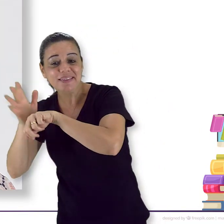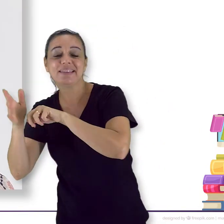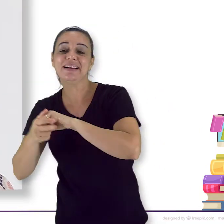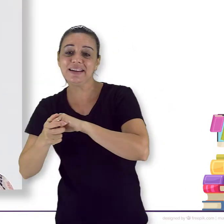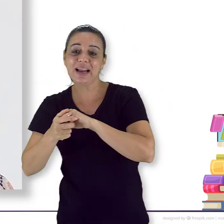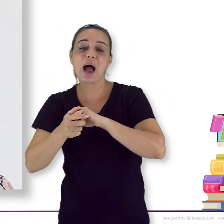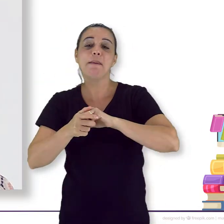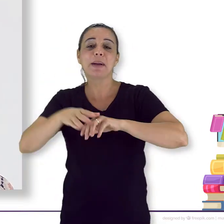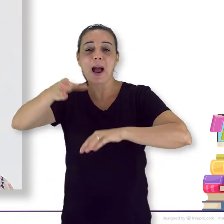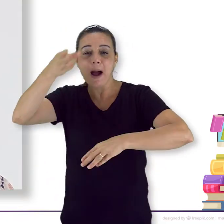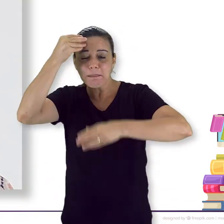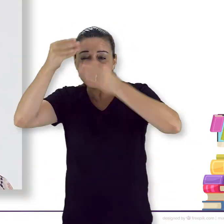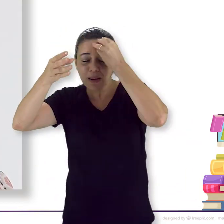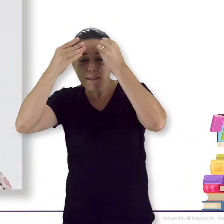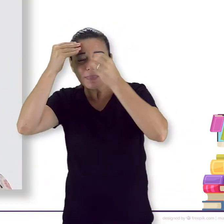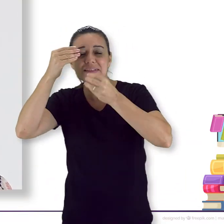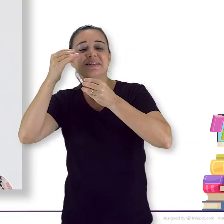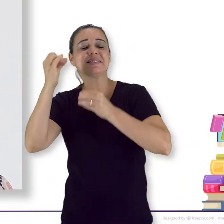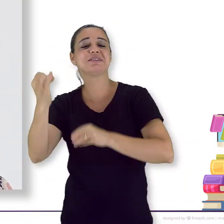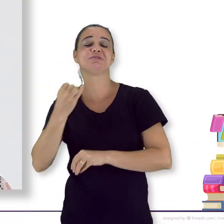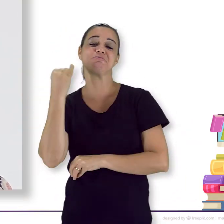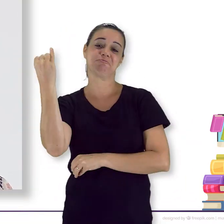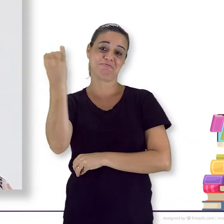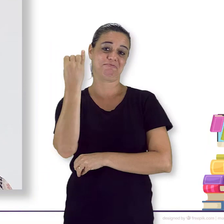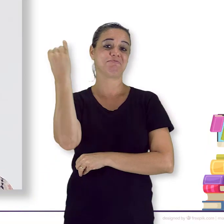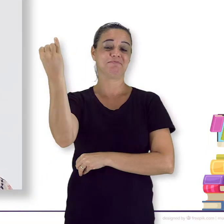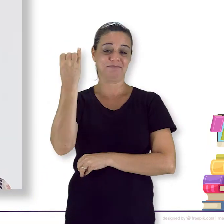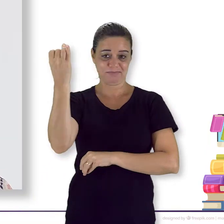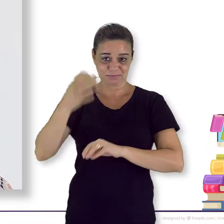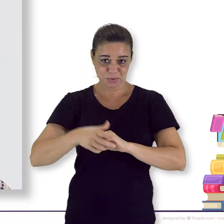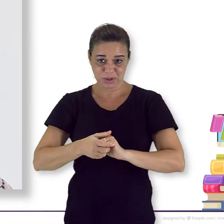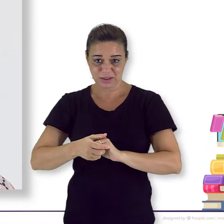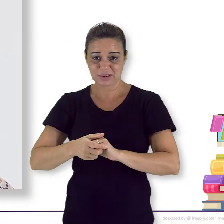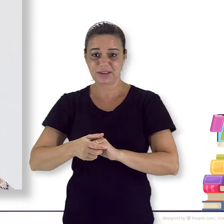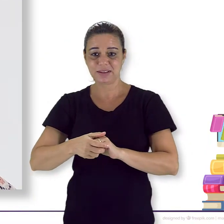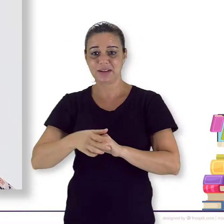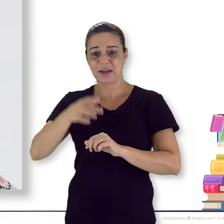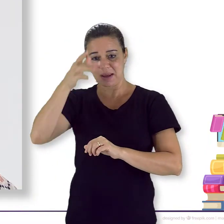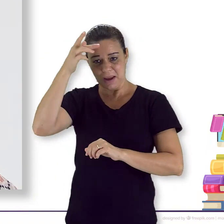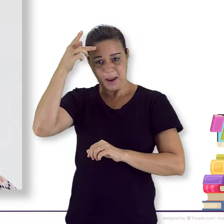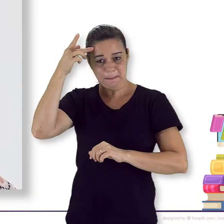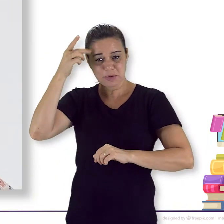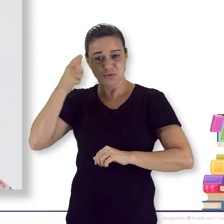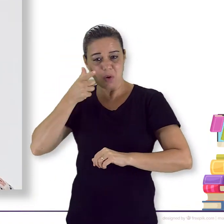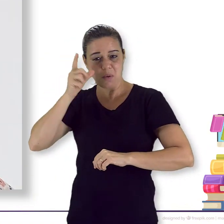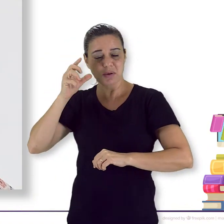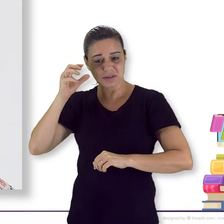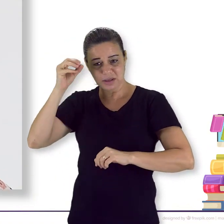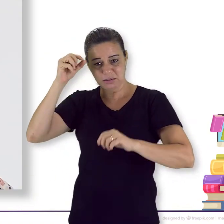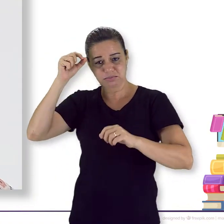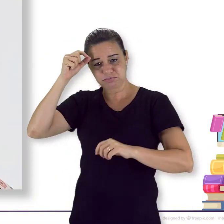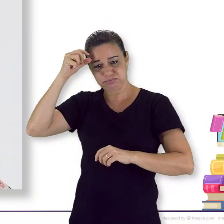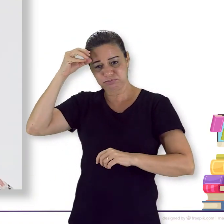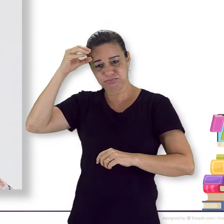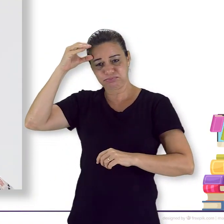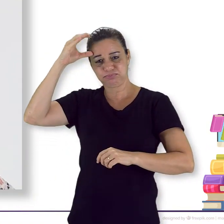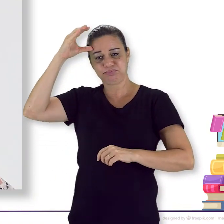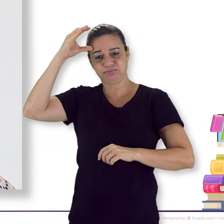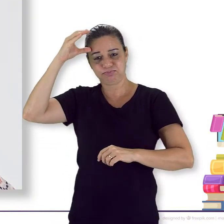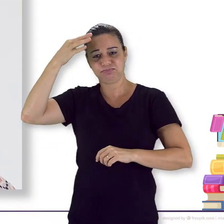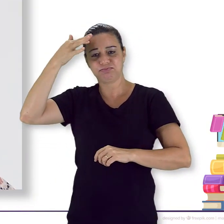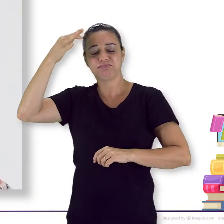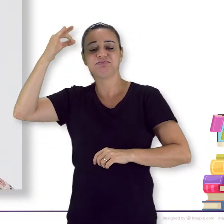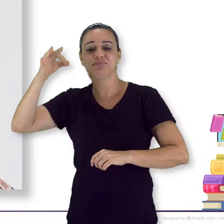extrema relevância para que o aluno tenha uma aprendizagem significativa e que assim que ele se capacite, ele se